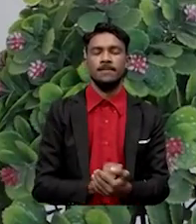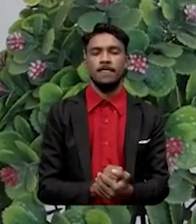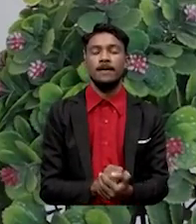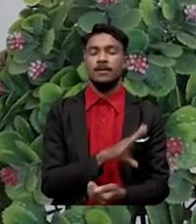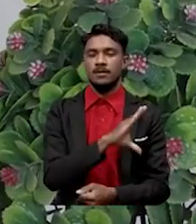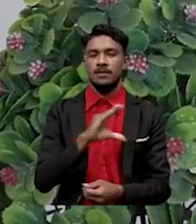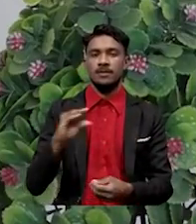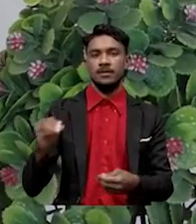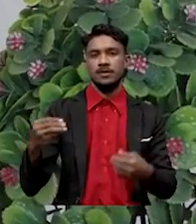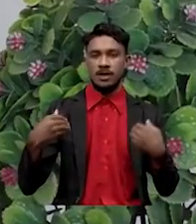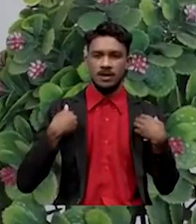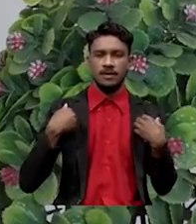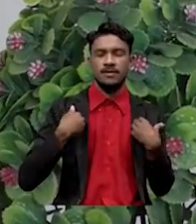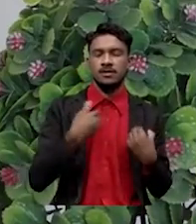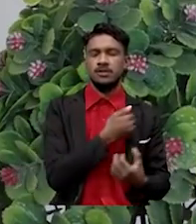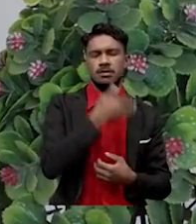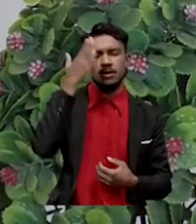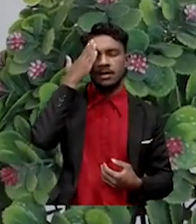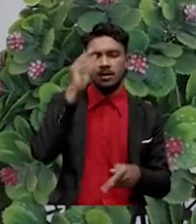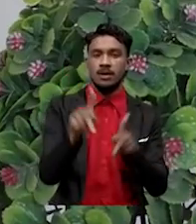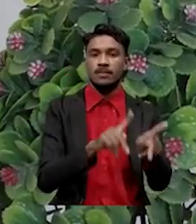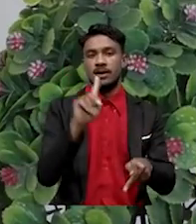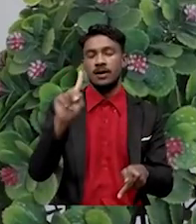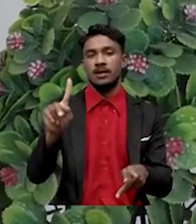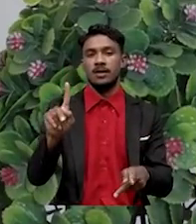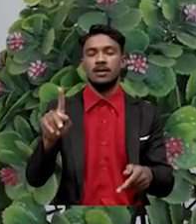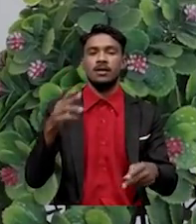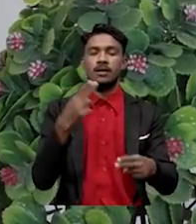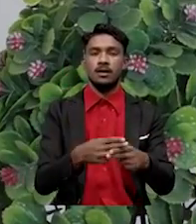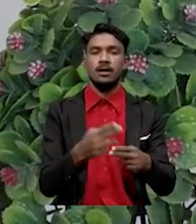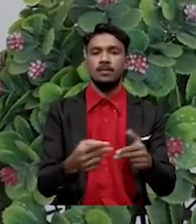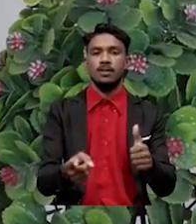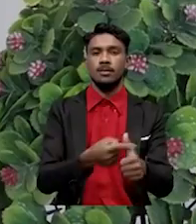Nomos e ia desconfia tan ida tan naran M, inicial M.